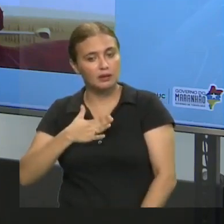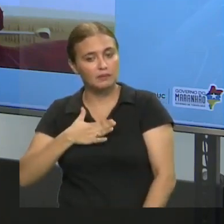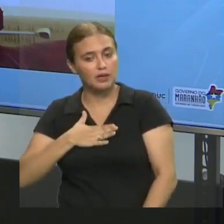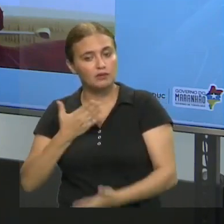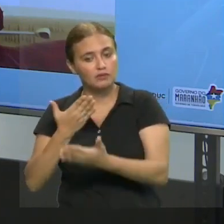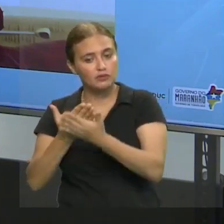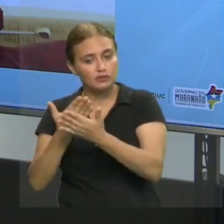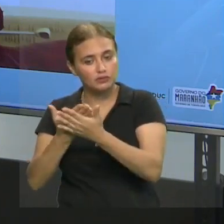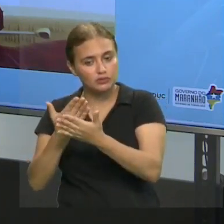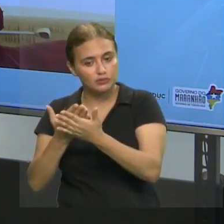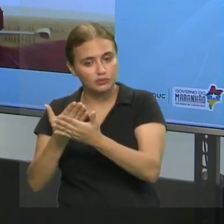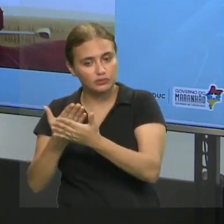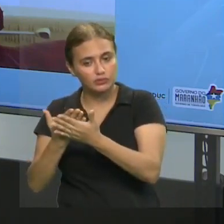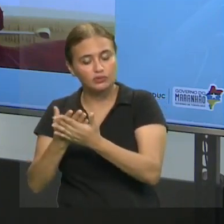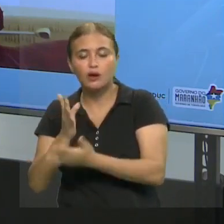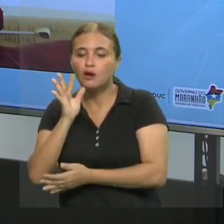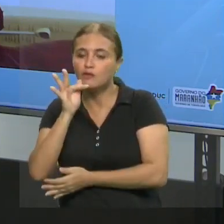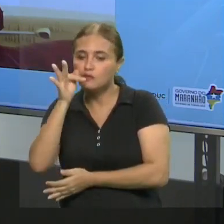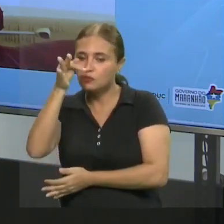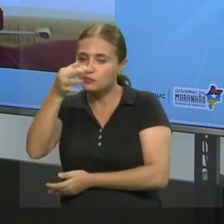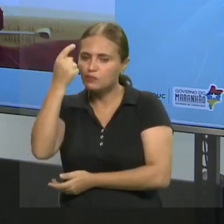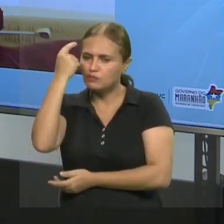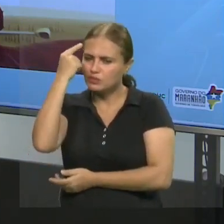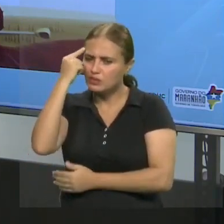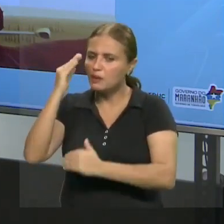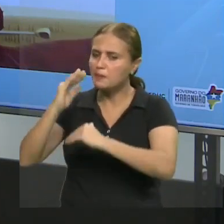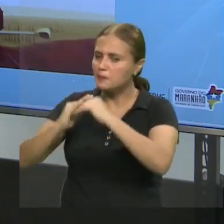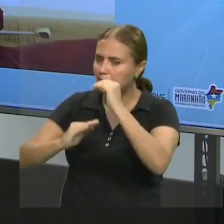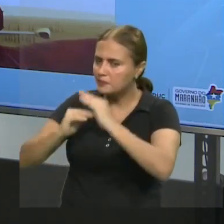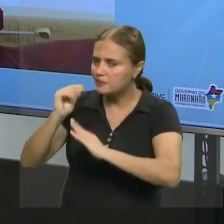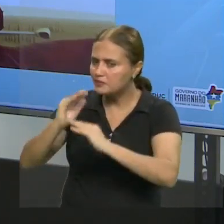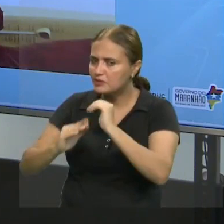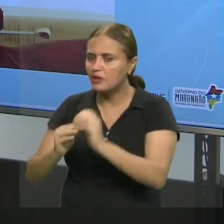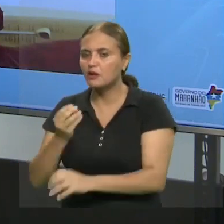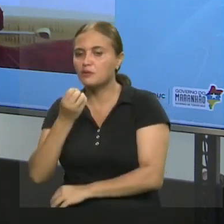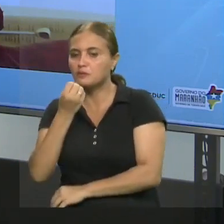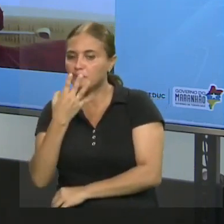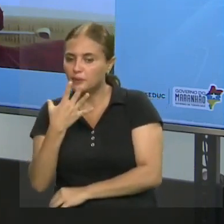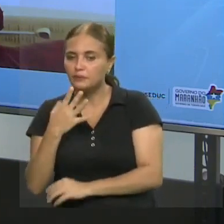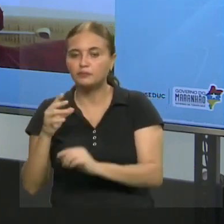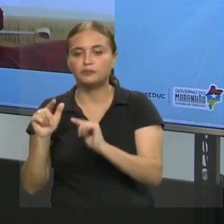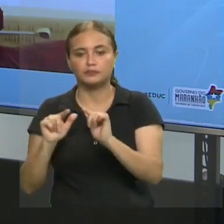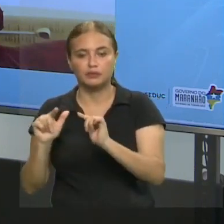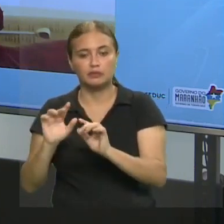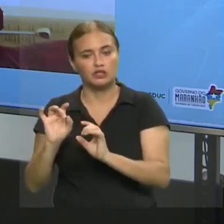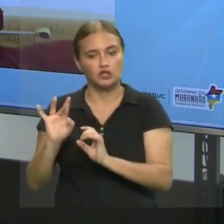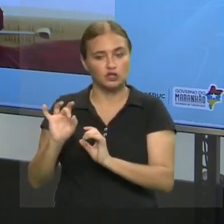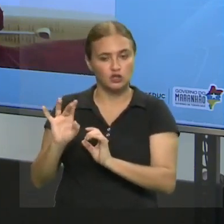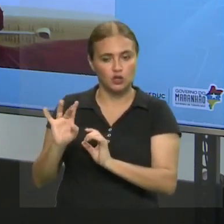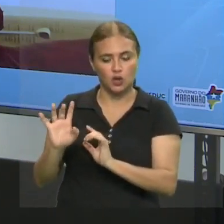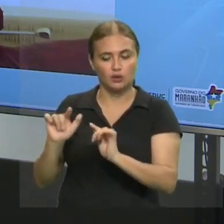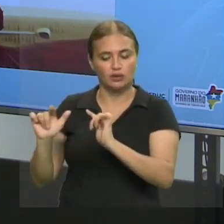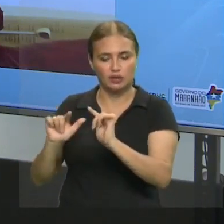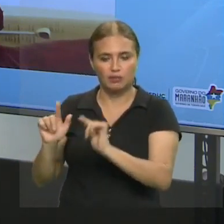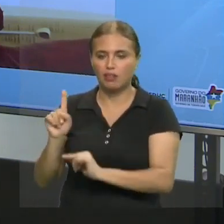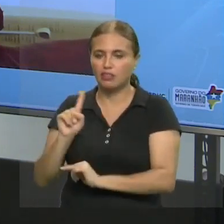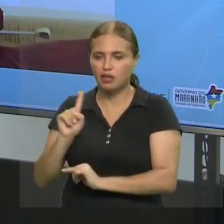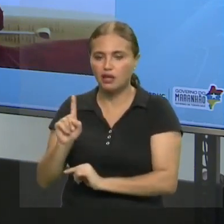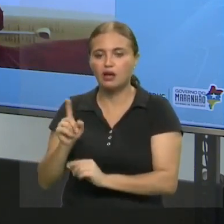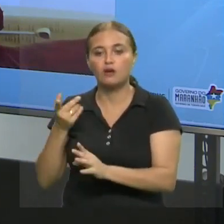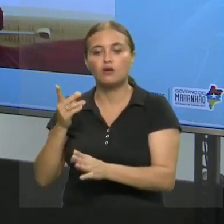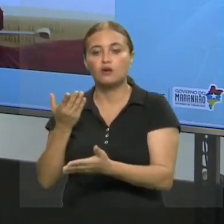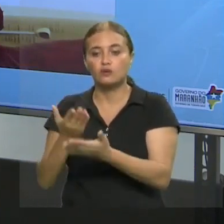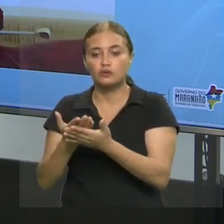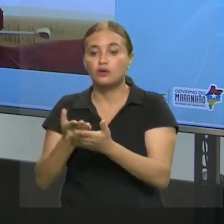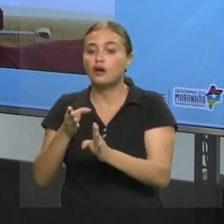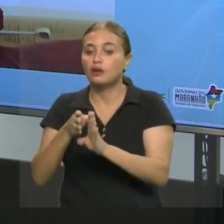porque eu quero ter um bom emprego. Isso é importante, mas não pode ser simplesmente porque eu quero ter um bom emprego. O estudo orientado, ele vai te dizer que